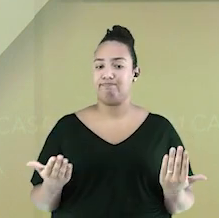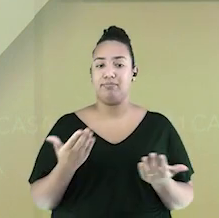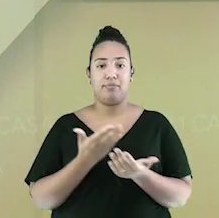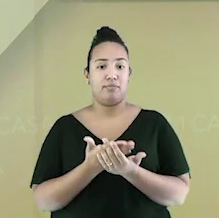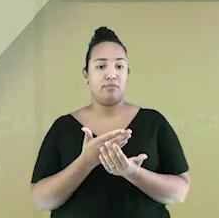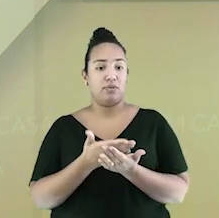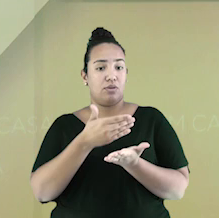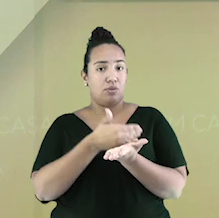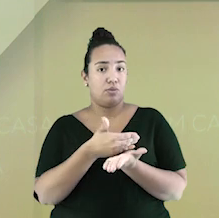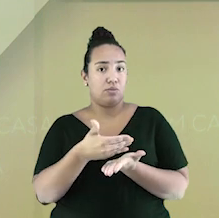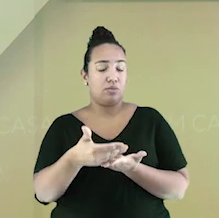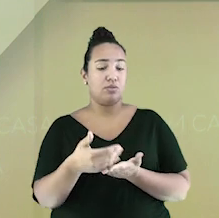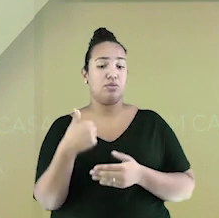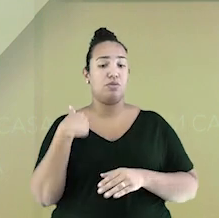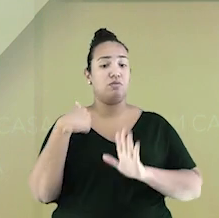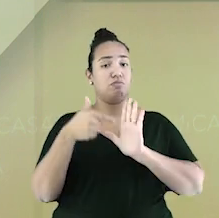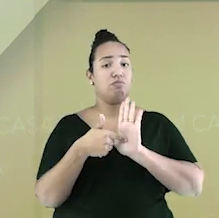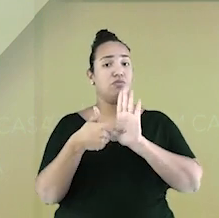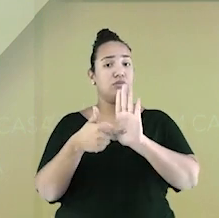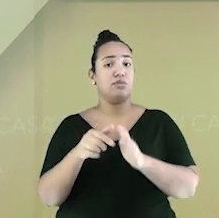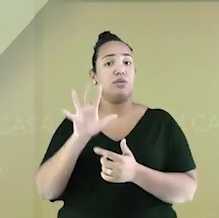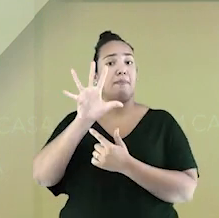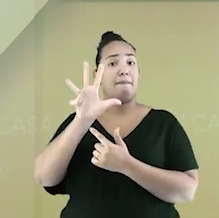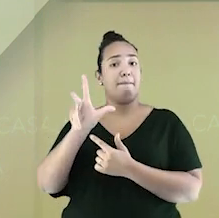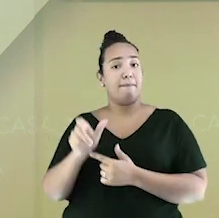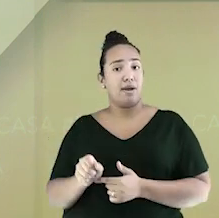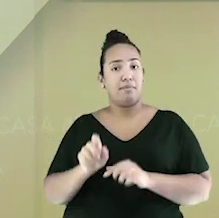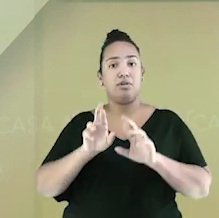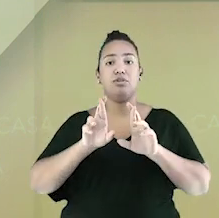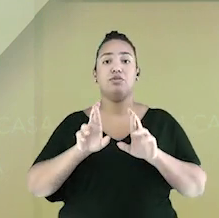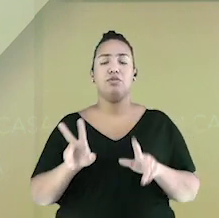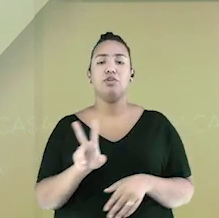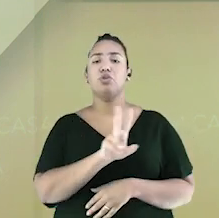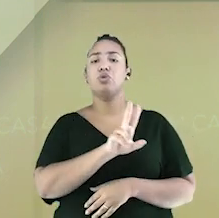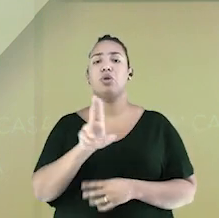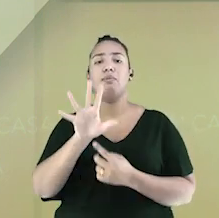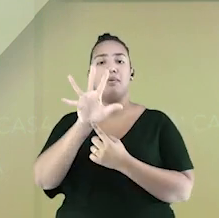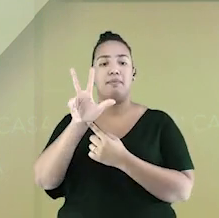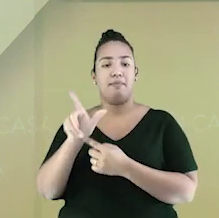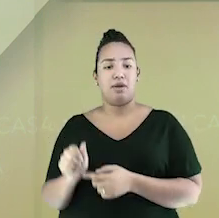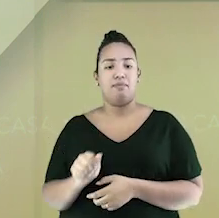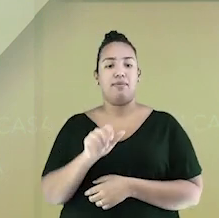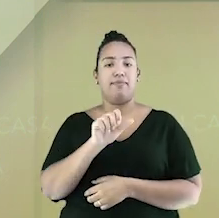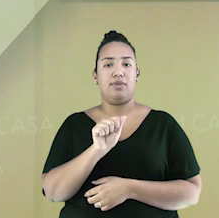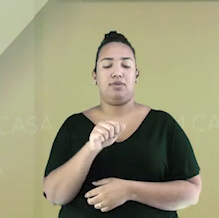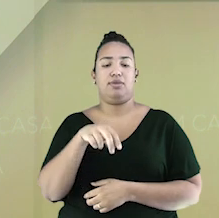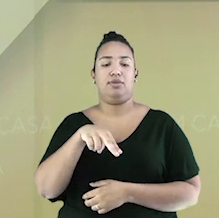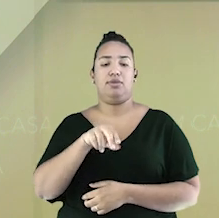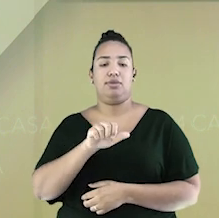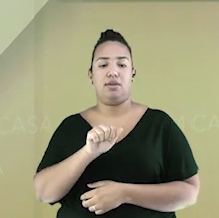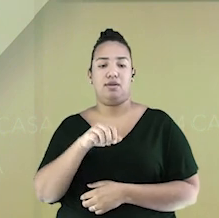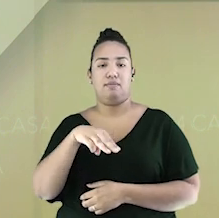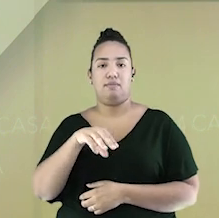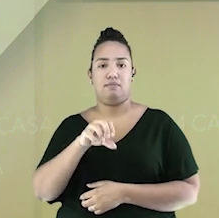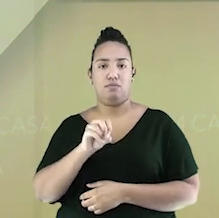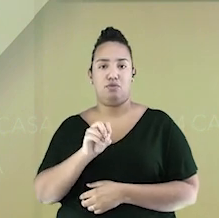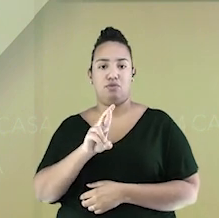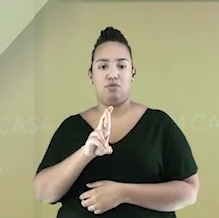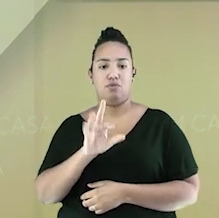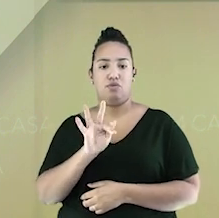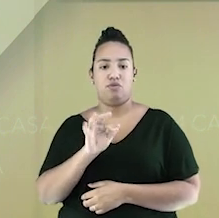iniciarmos a aula, trouxe aqui um exemplo de um mapa bem diferente, chamado de anamorfose